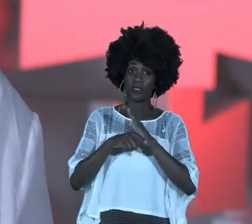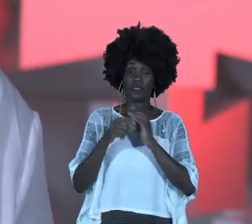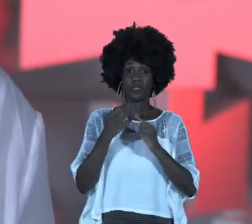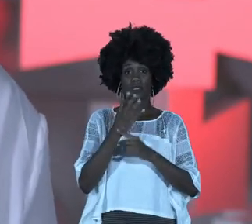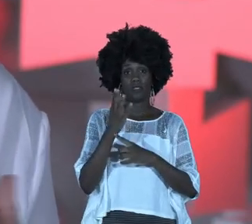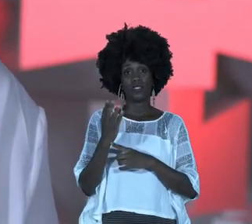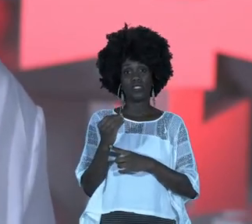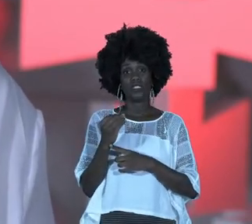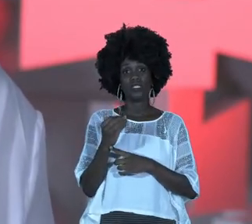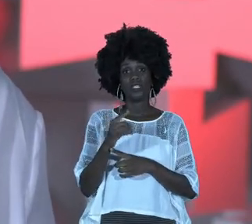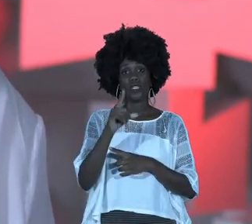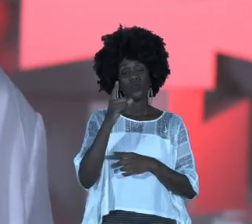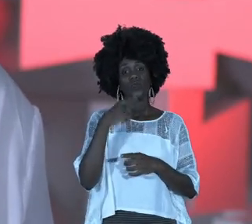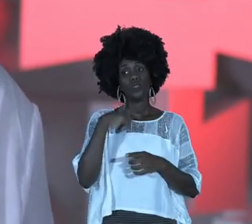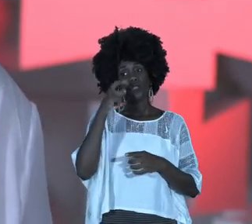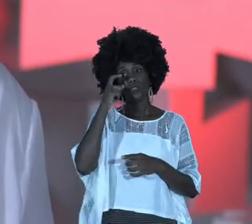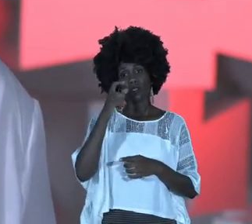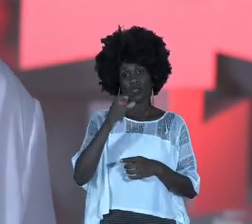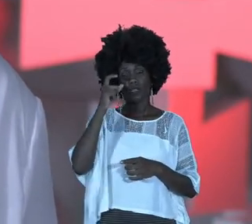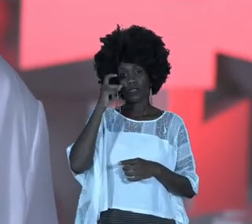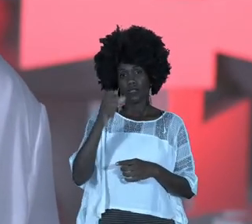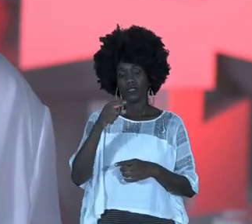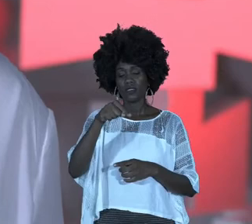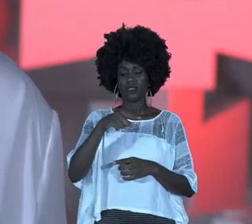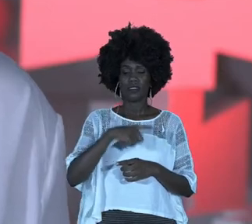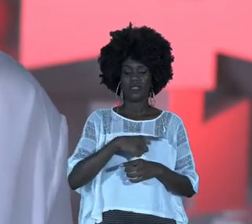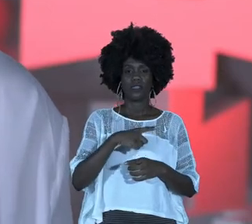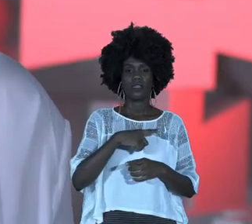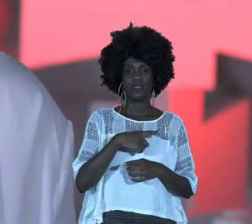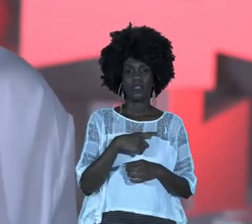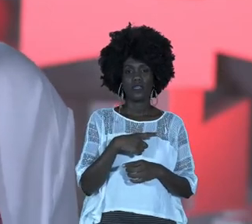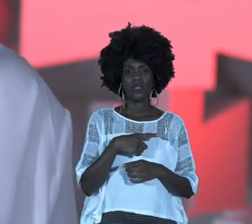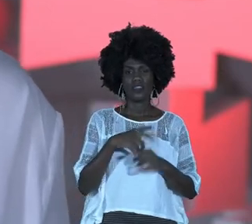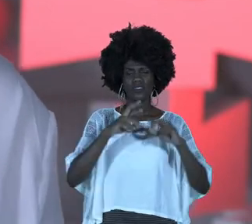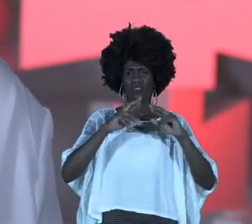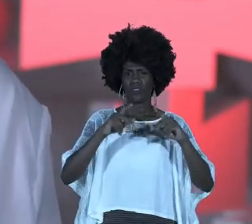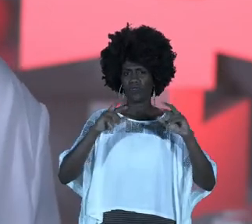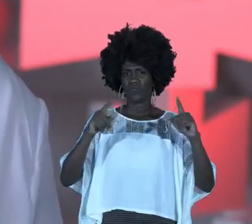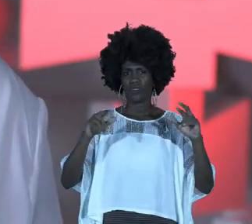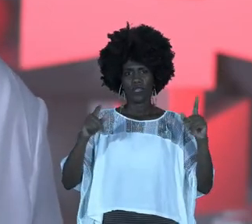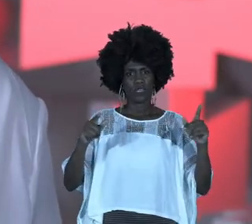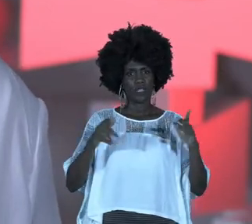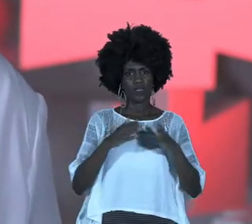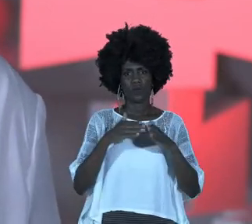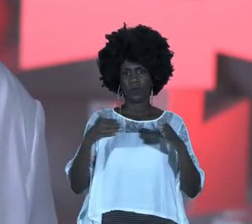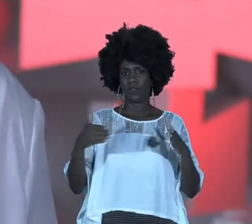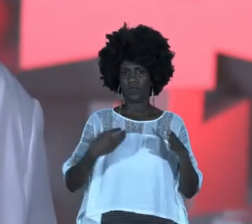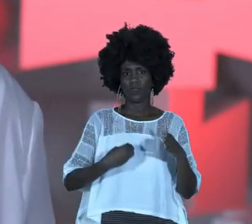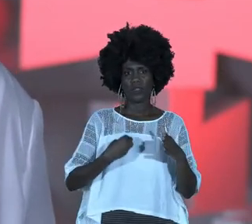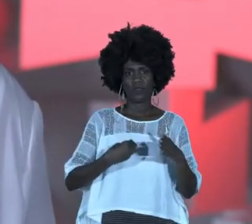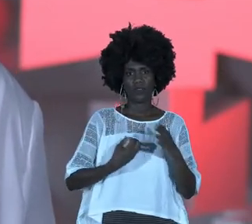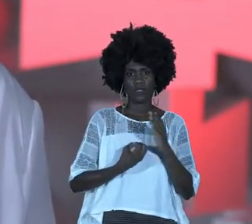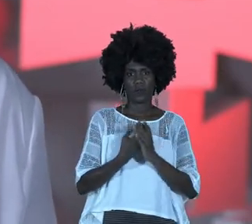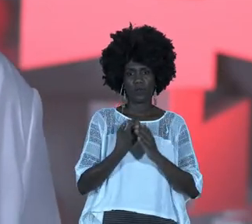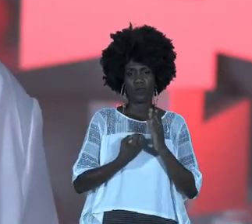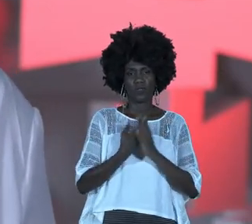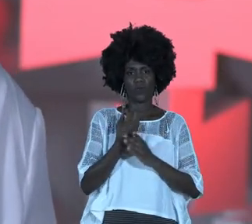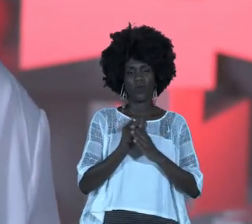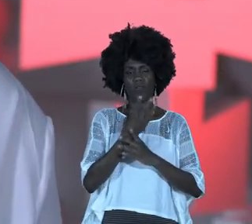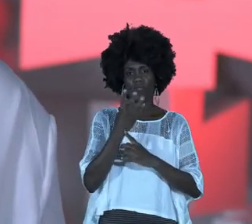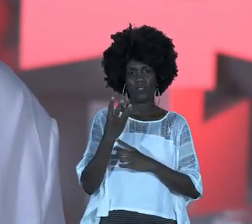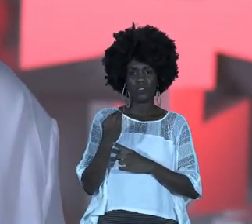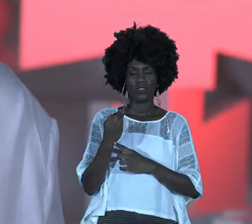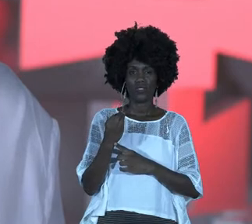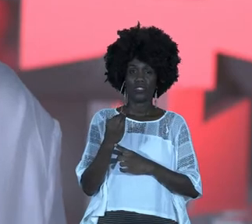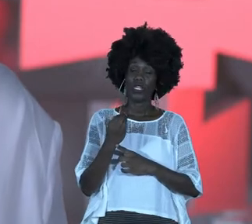dos pontos de interesse que permeiam diferentes momentos da vida, né, da produção artística,